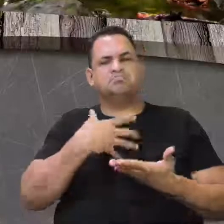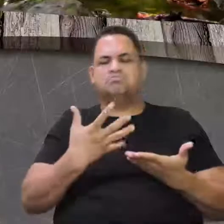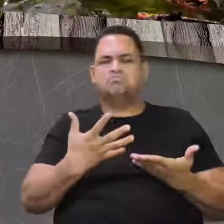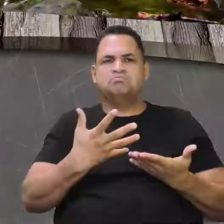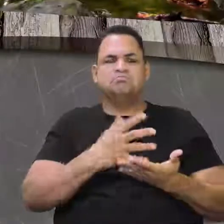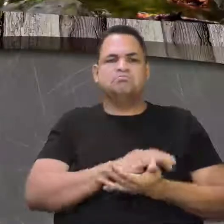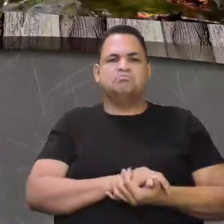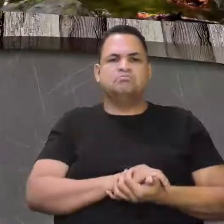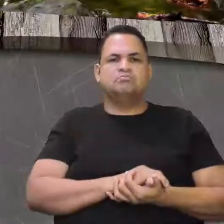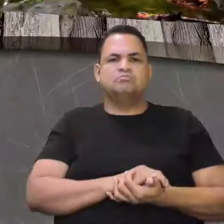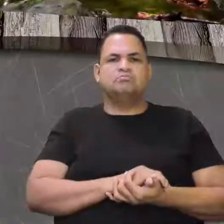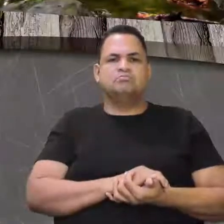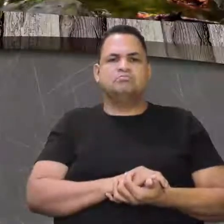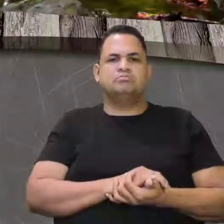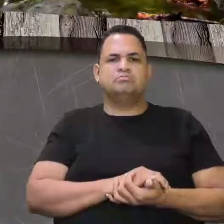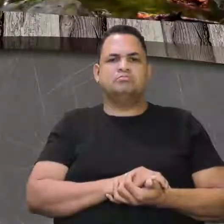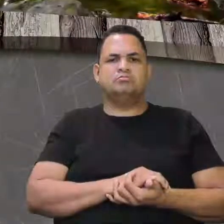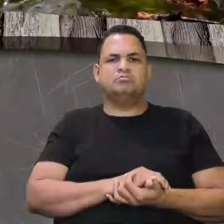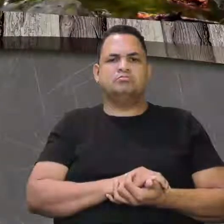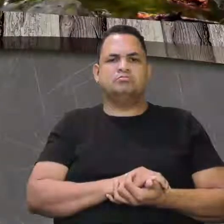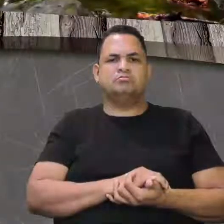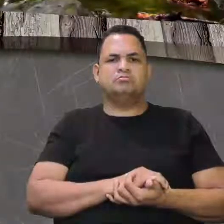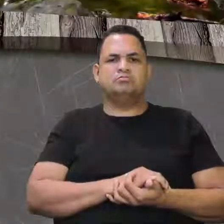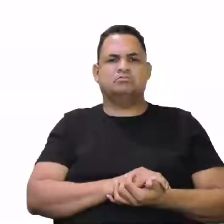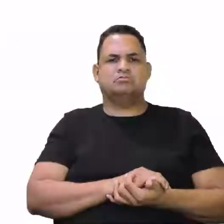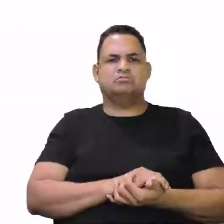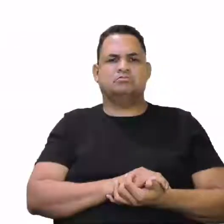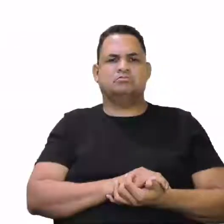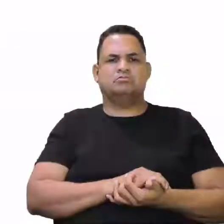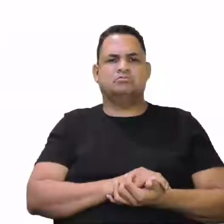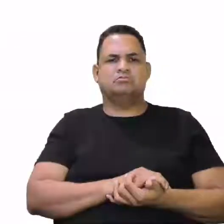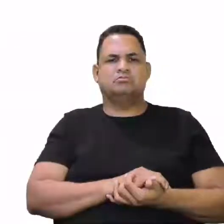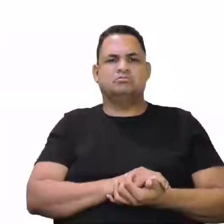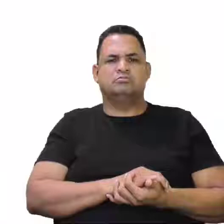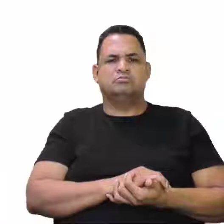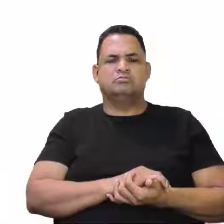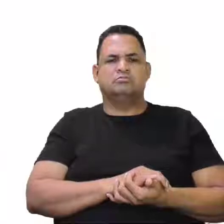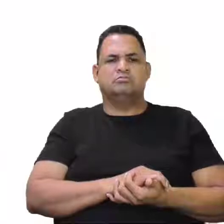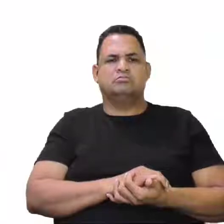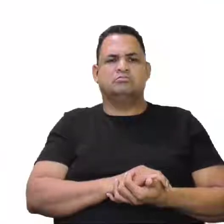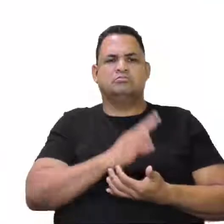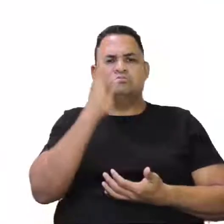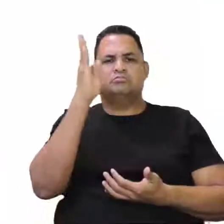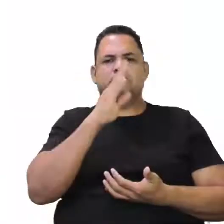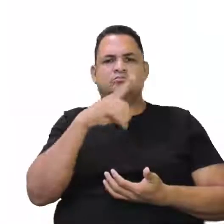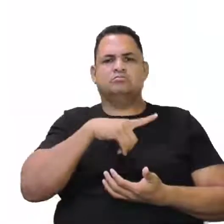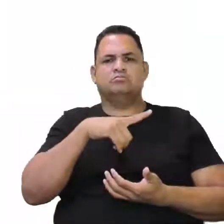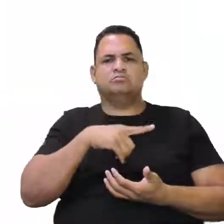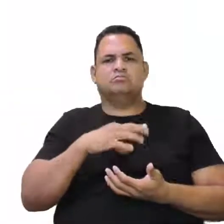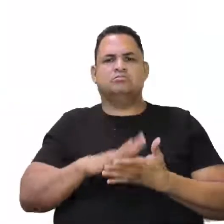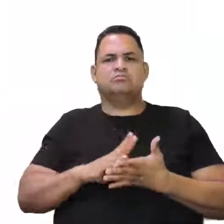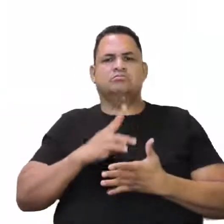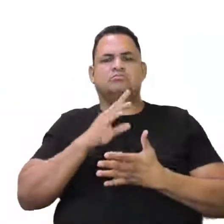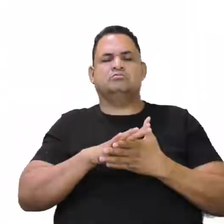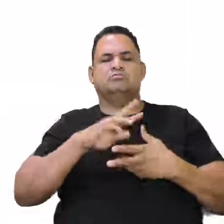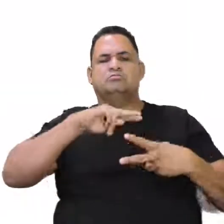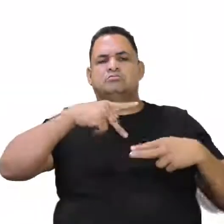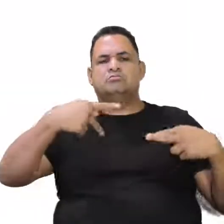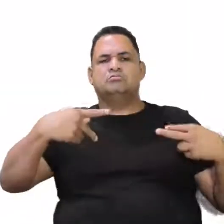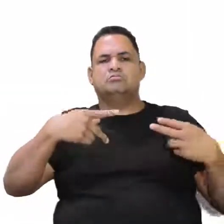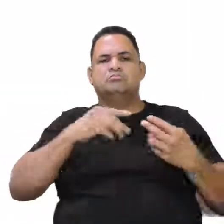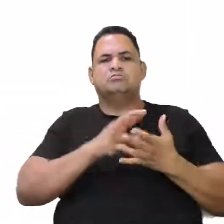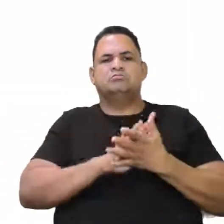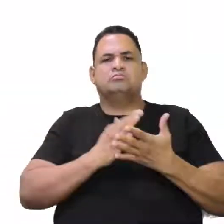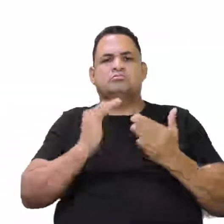desse. Mas vamos lá. Olha lá no quadro. O Brasil também possui potencial genético